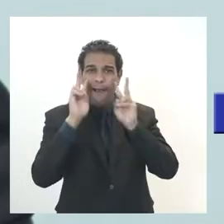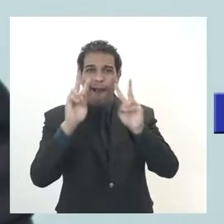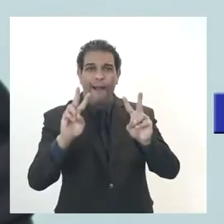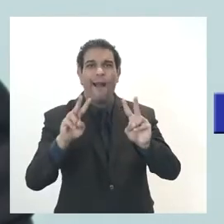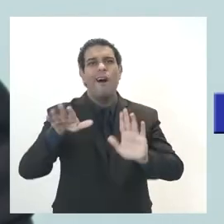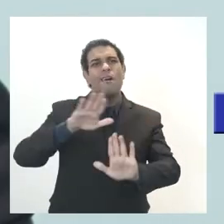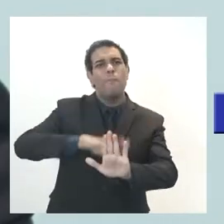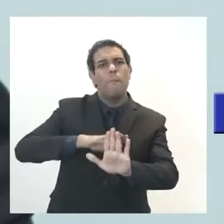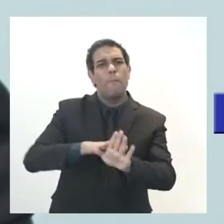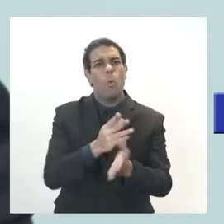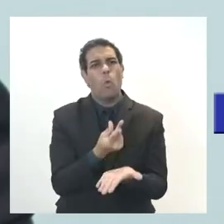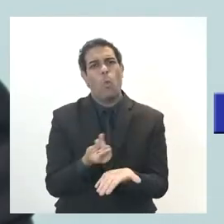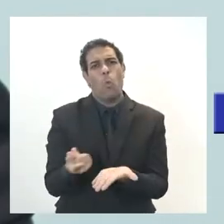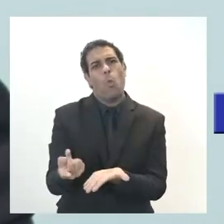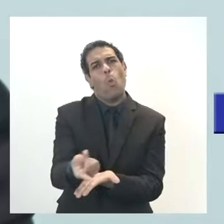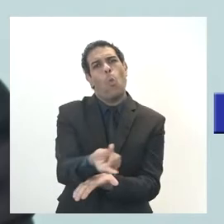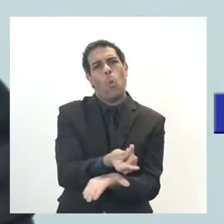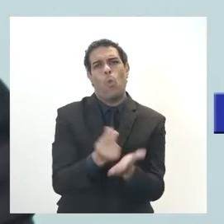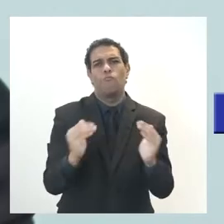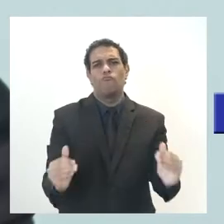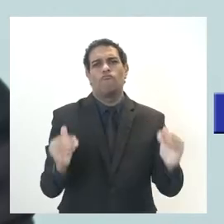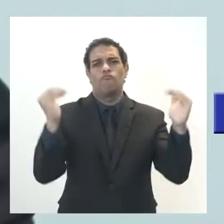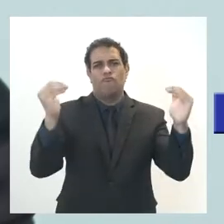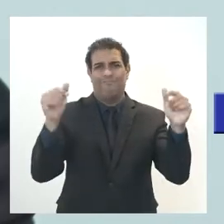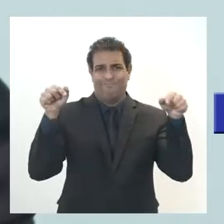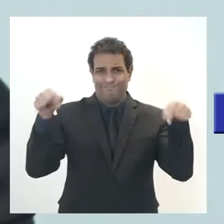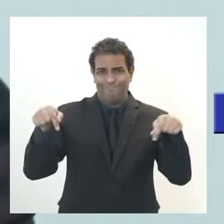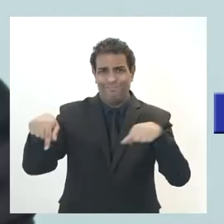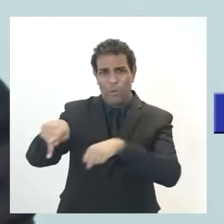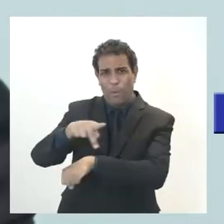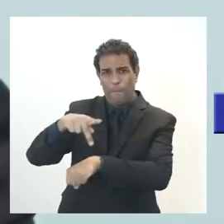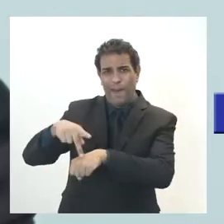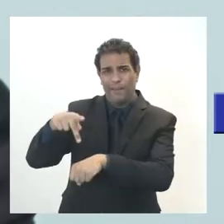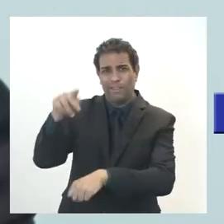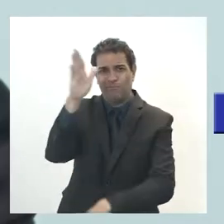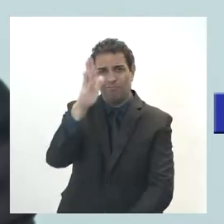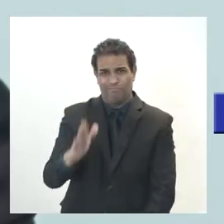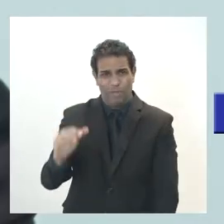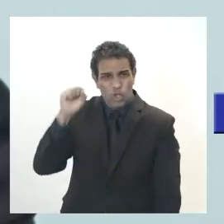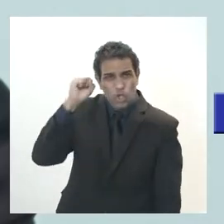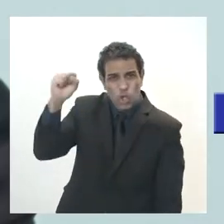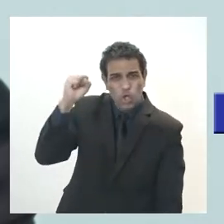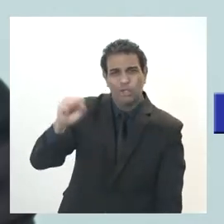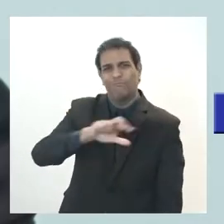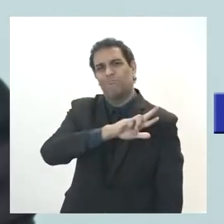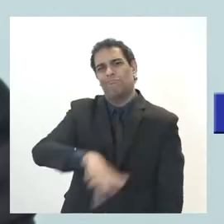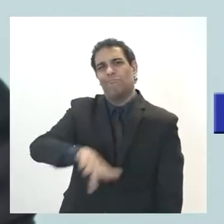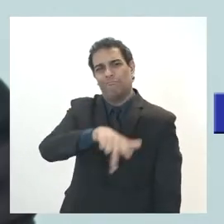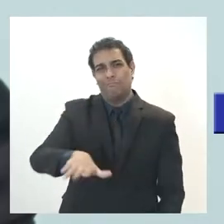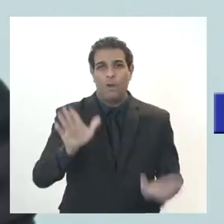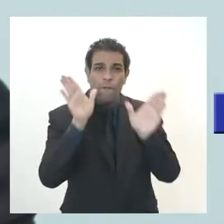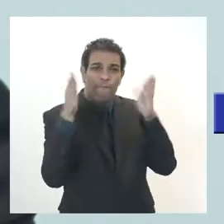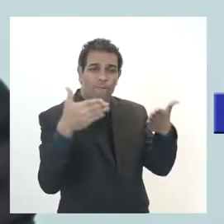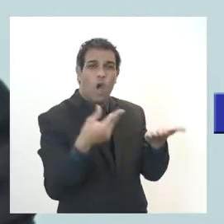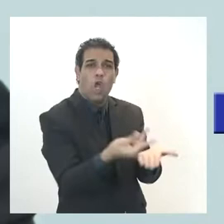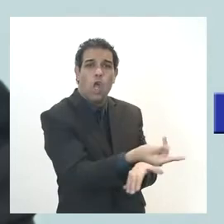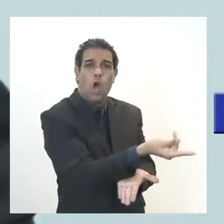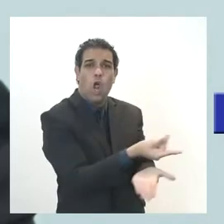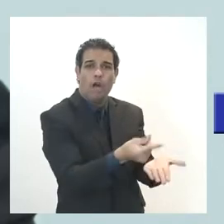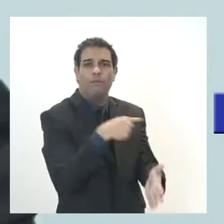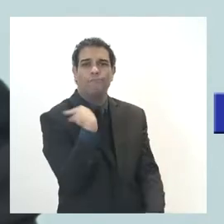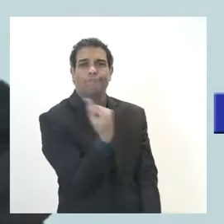capitalista né Nós estamos vivendo num país socialista não Vivemos num país capitalista onde